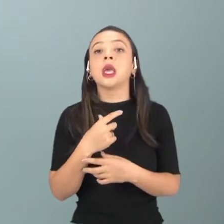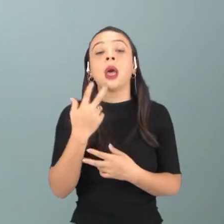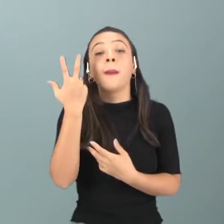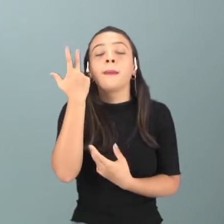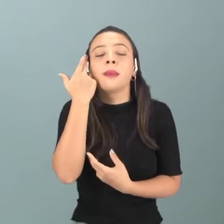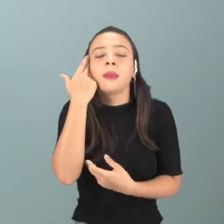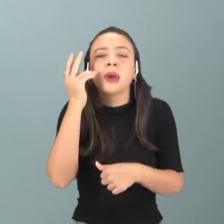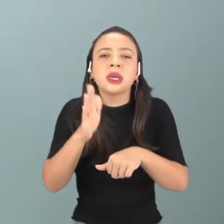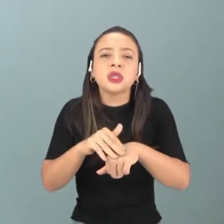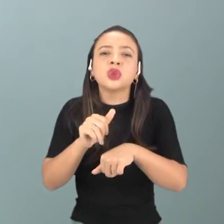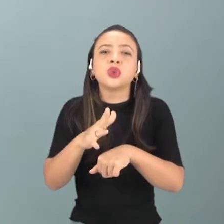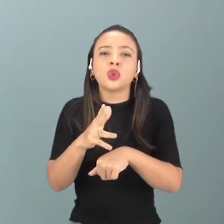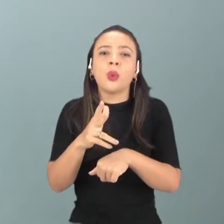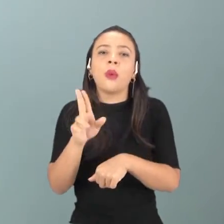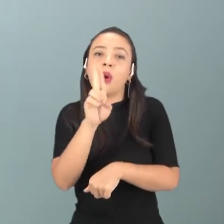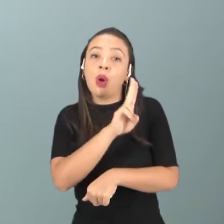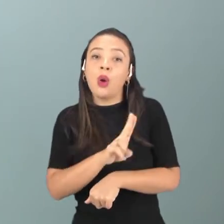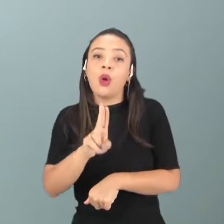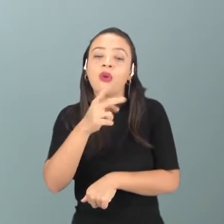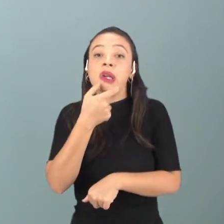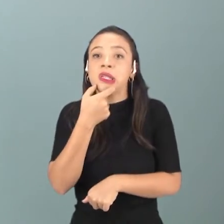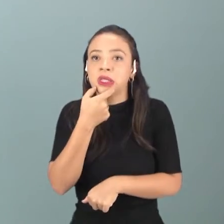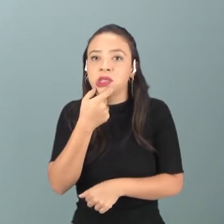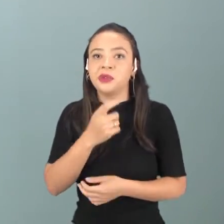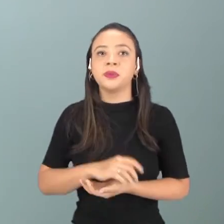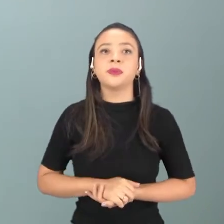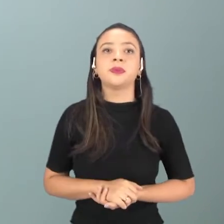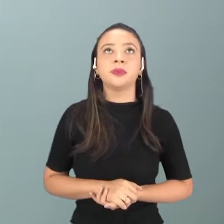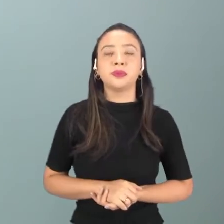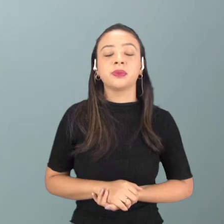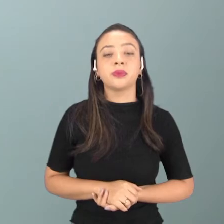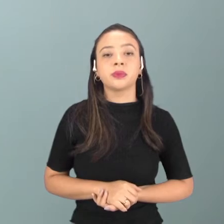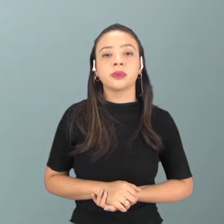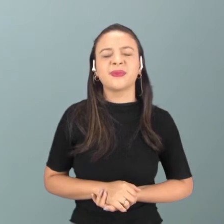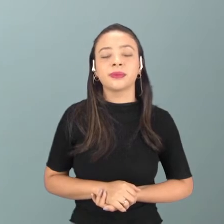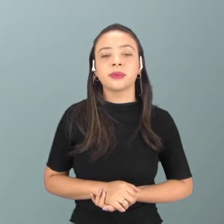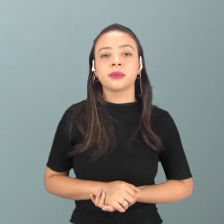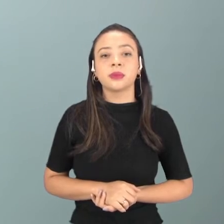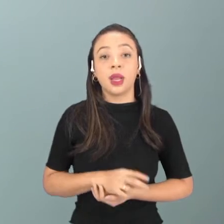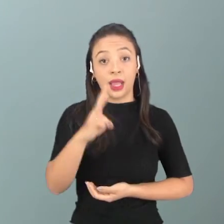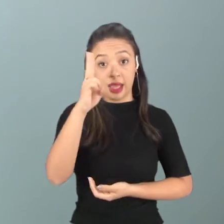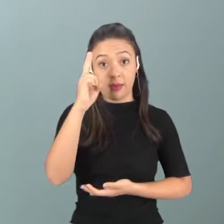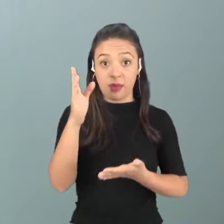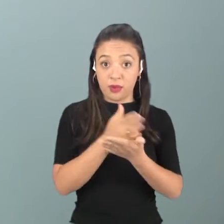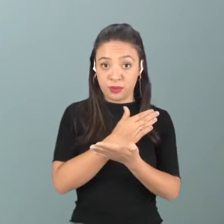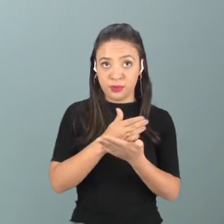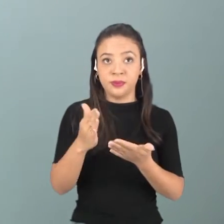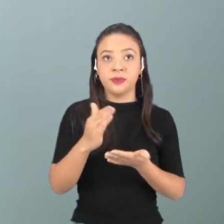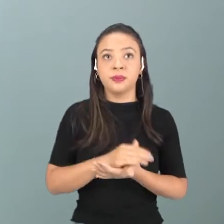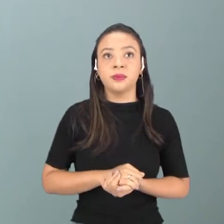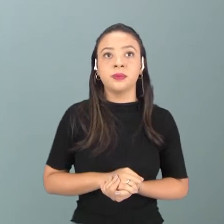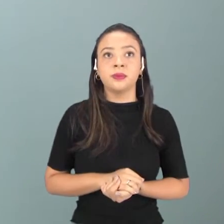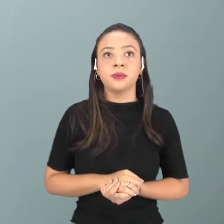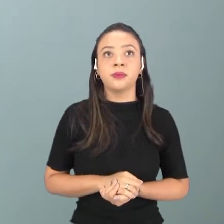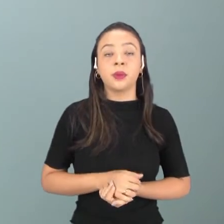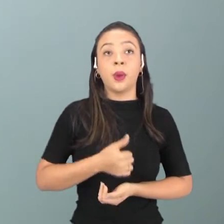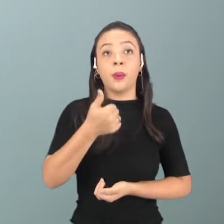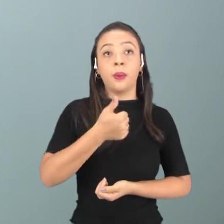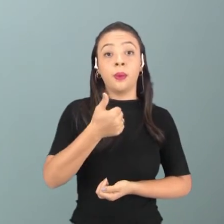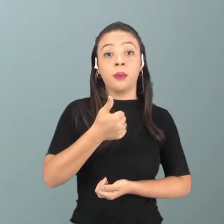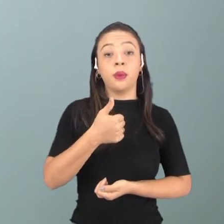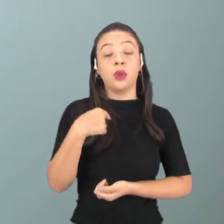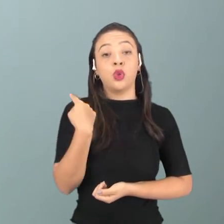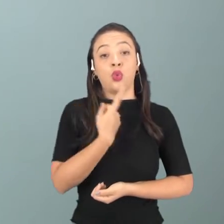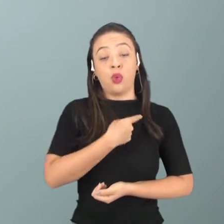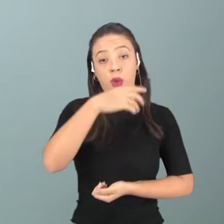o modal e o not, ele vai dar negativa da mesma forma. Agora, vamos relembrar alguns desses modais? Vamos lá. Então, um dos primeiros modais que